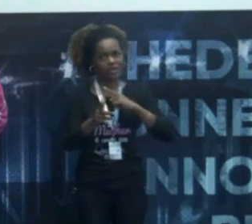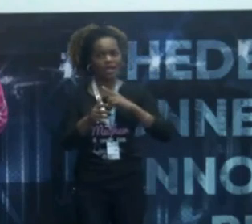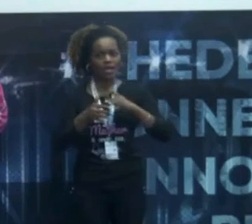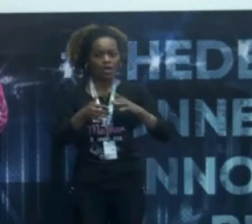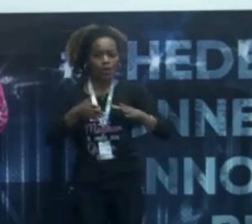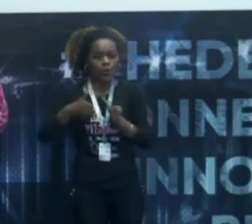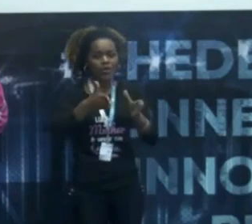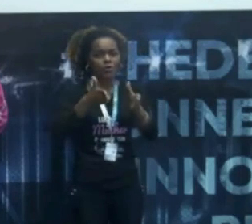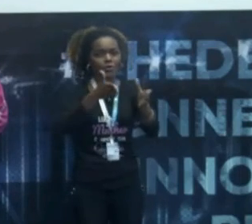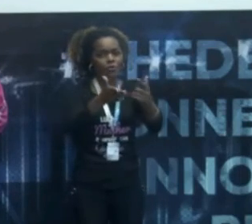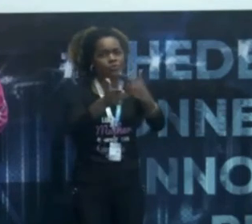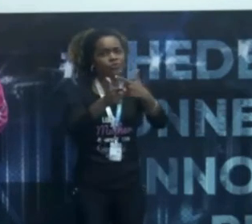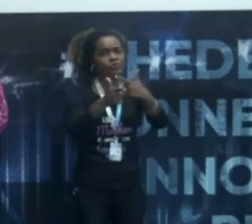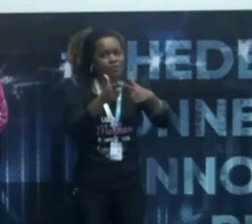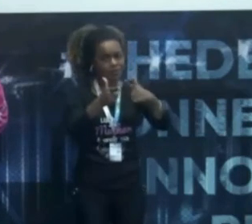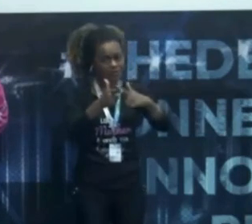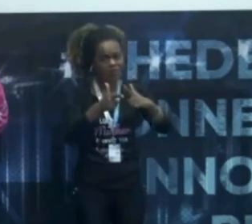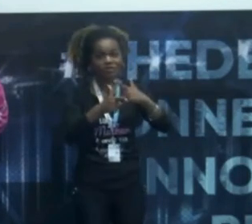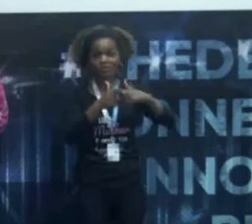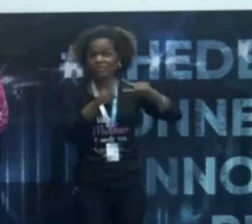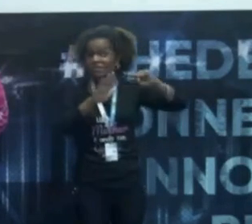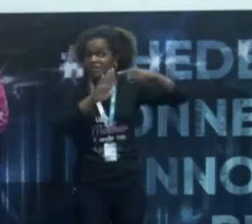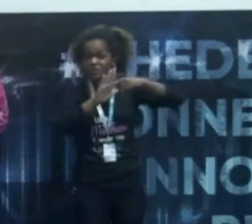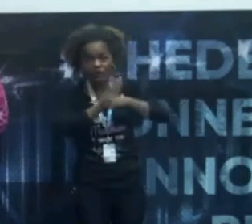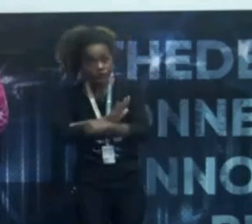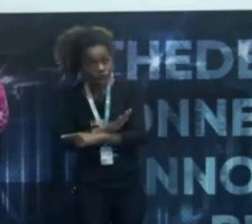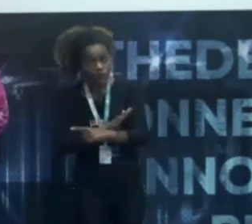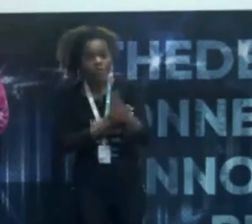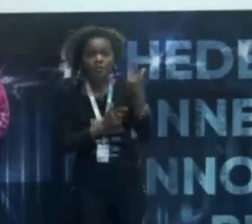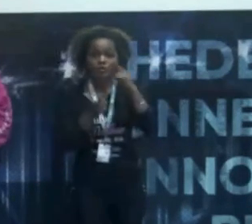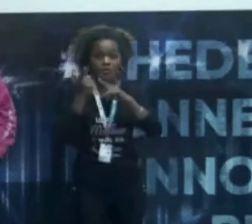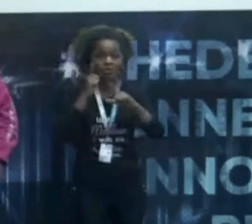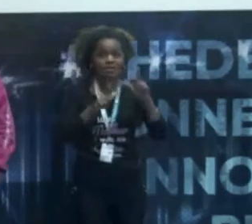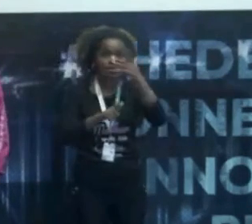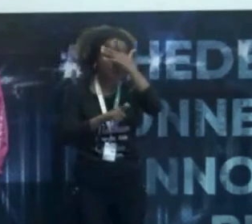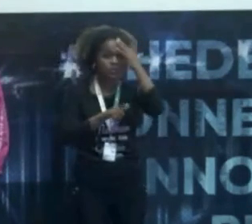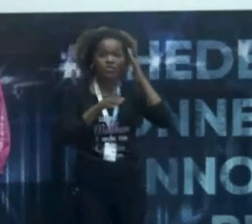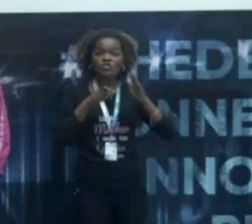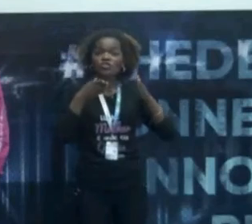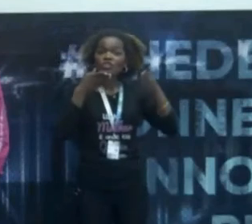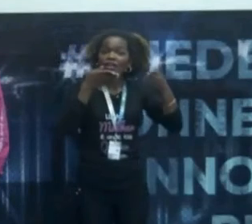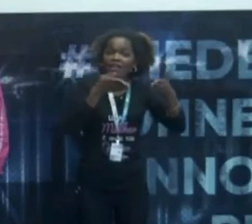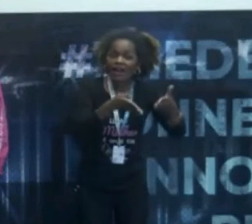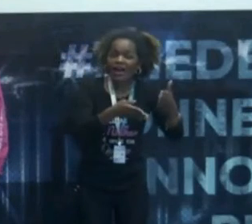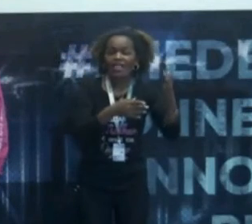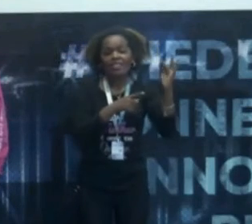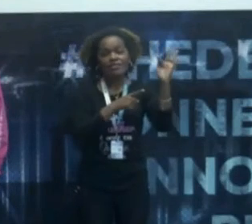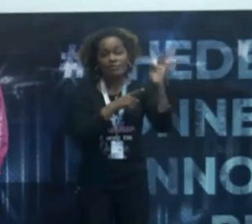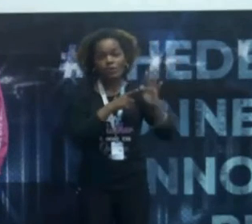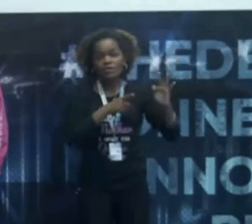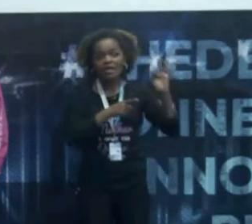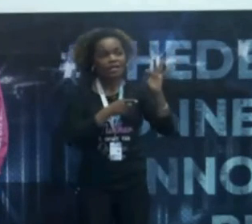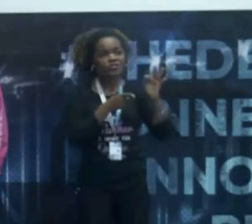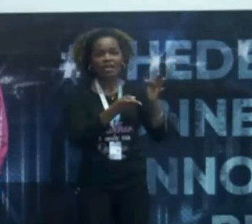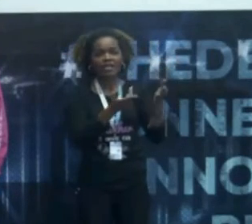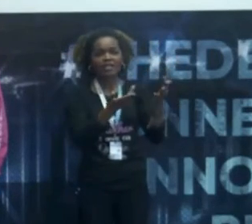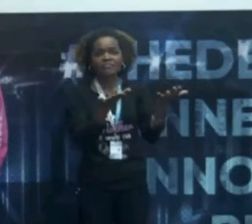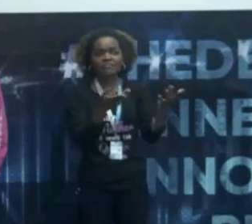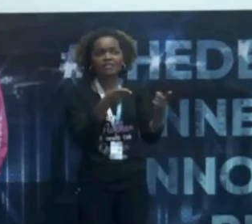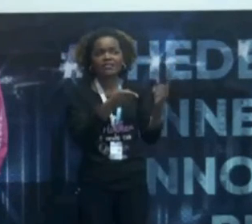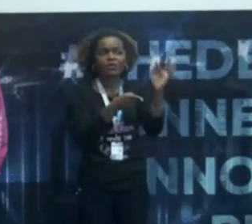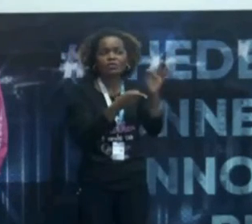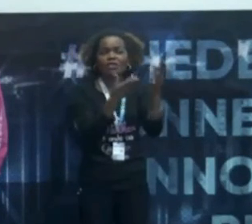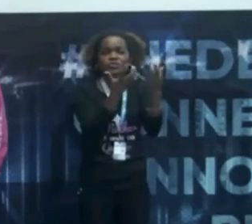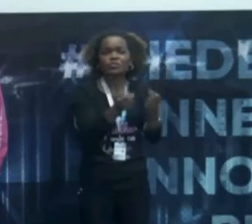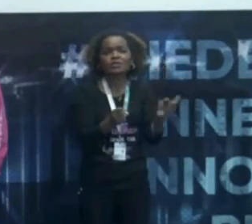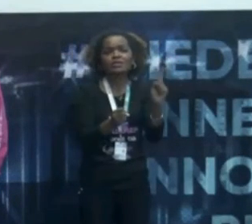são gigantescos para as pessoas conseguirem chegar até a faculdade. Chega na faculdade, a faculdade não é inclusiva. Então, acho que a empresa não vai